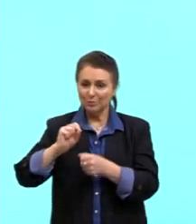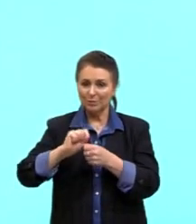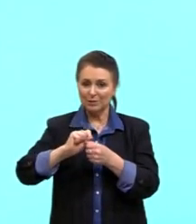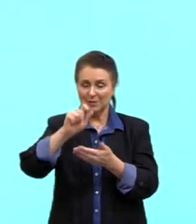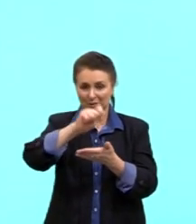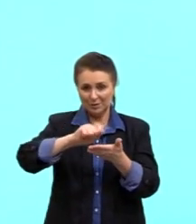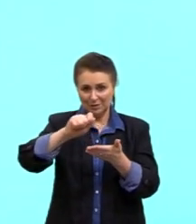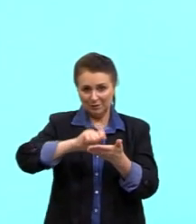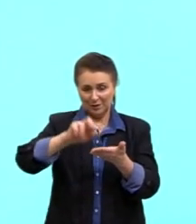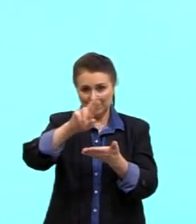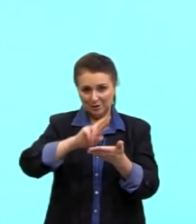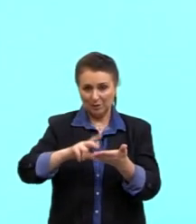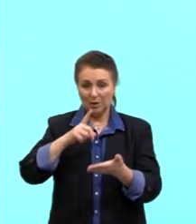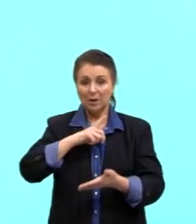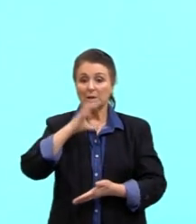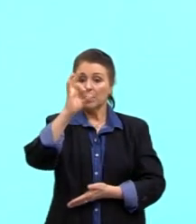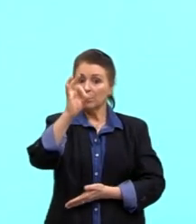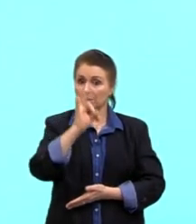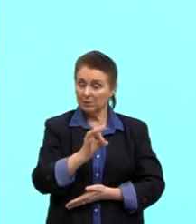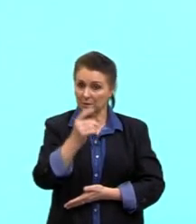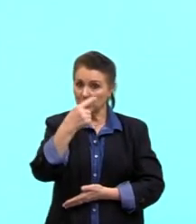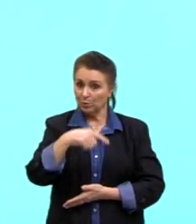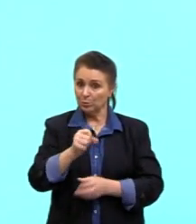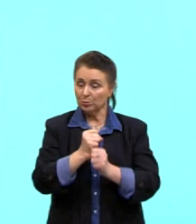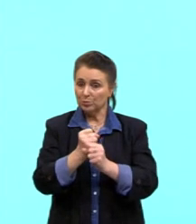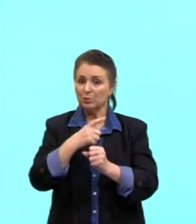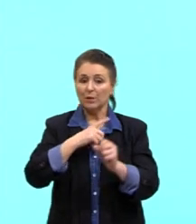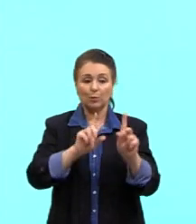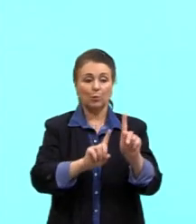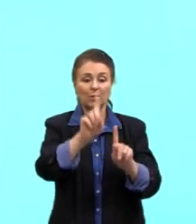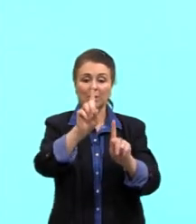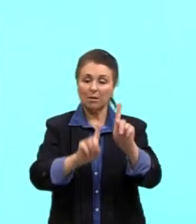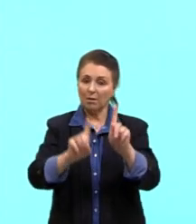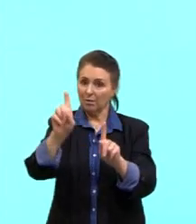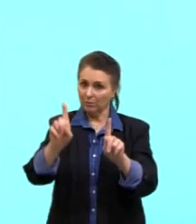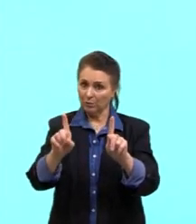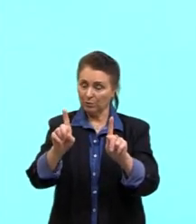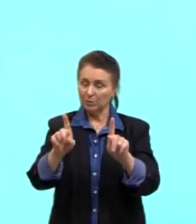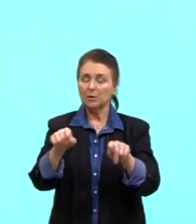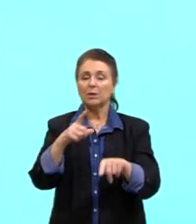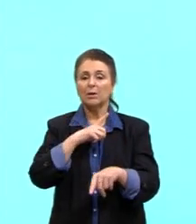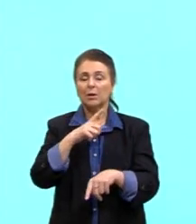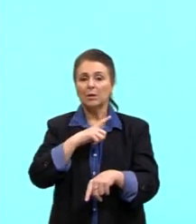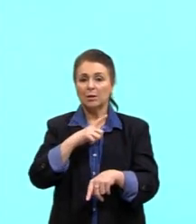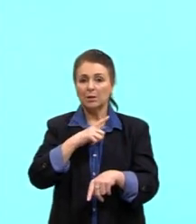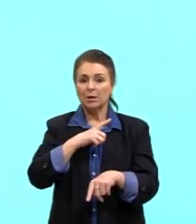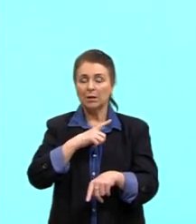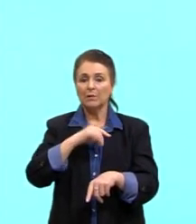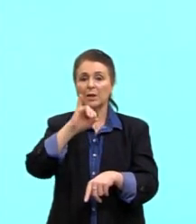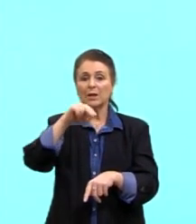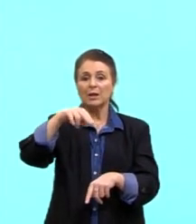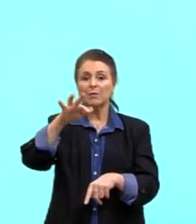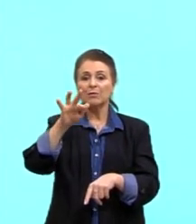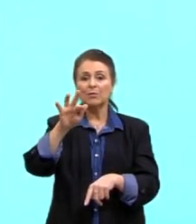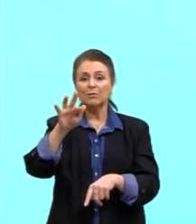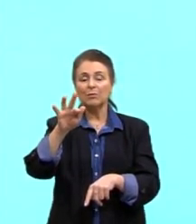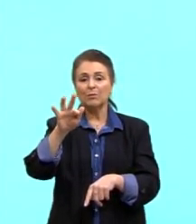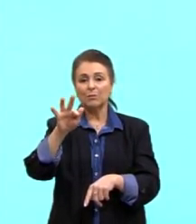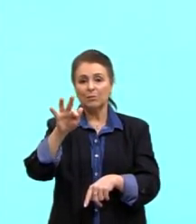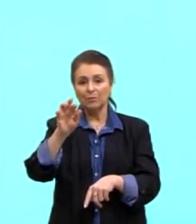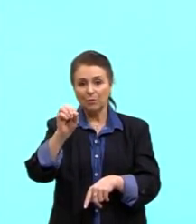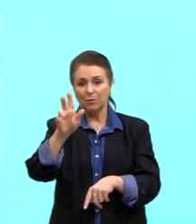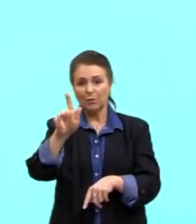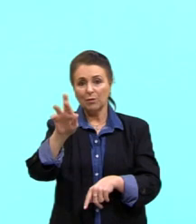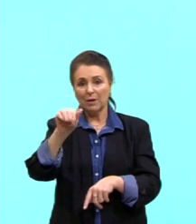a gente tem porcentagens, em outros anos nós tivemos gráficos, em outros anos tivemos infográficos também. Usem